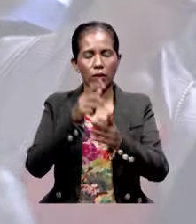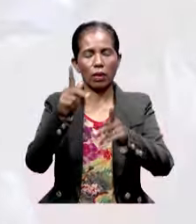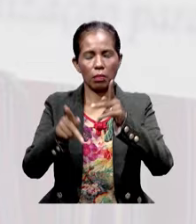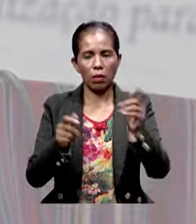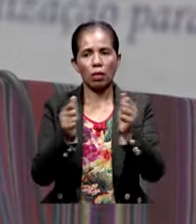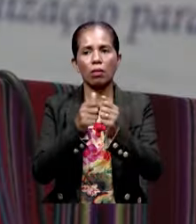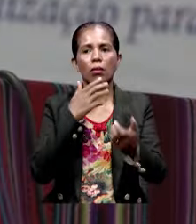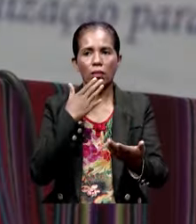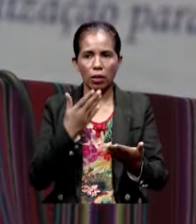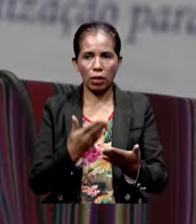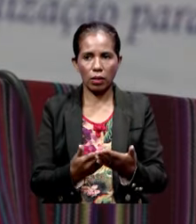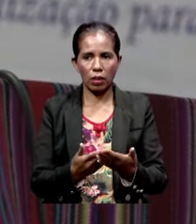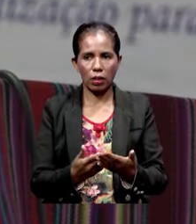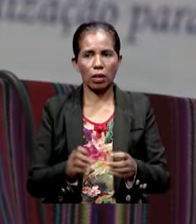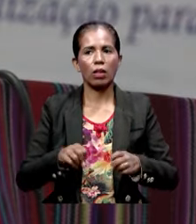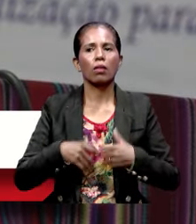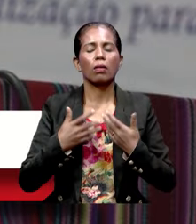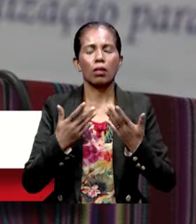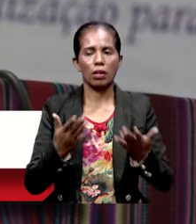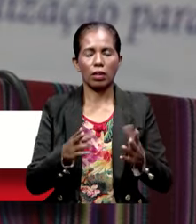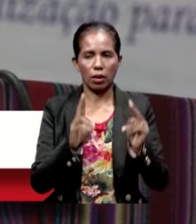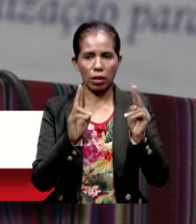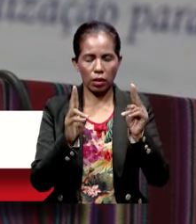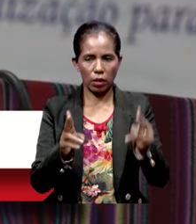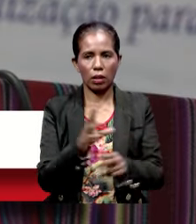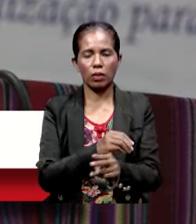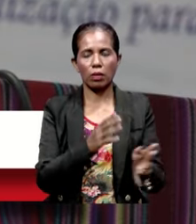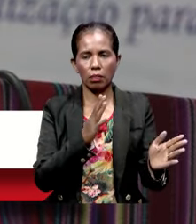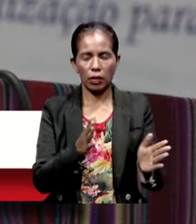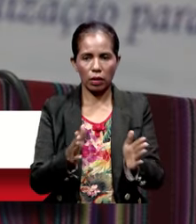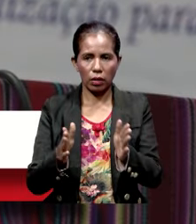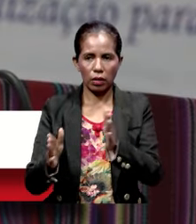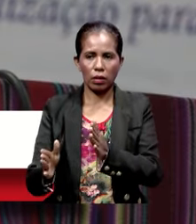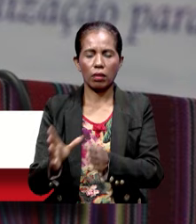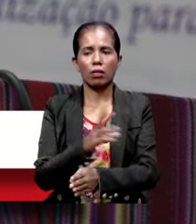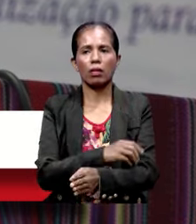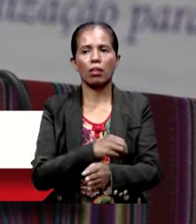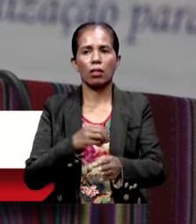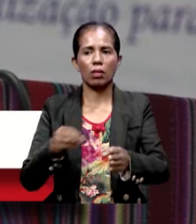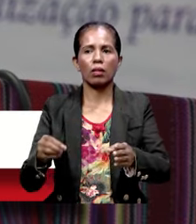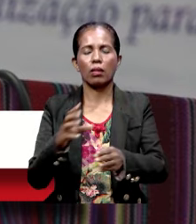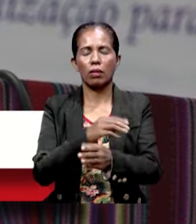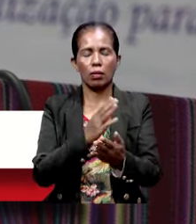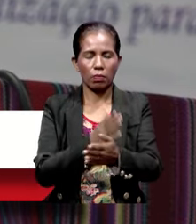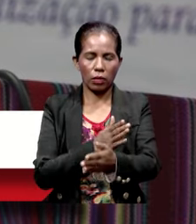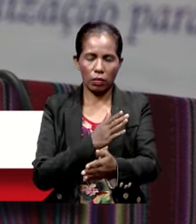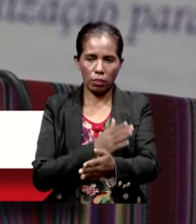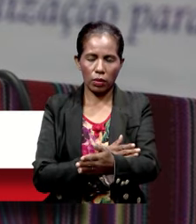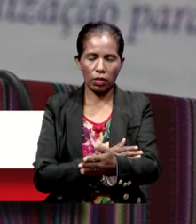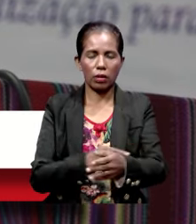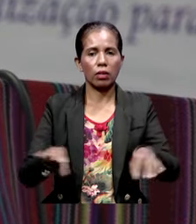Cliu, mas o INSA acelera o processo de descentralização no promove poder